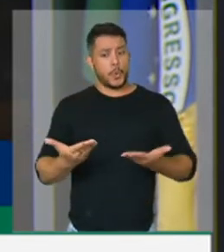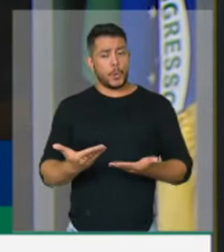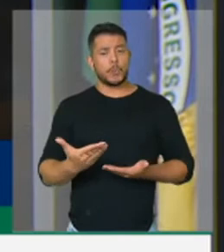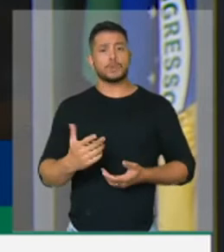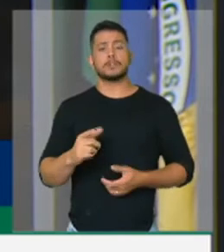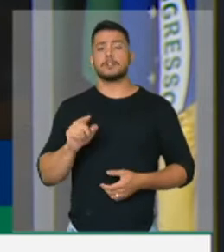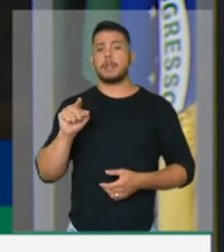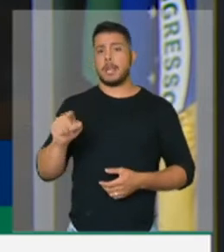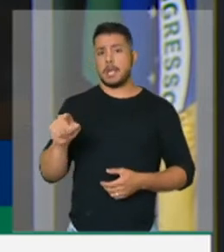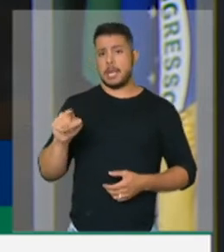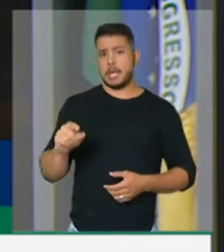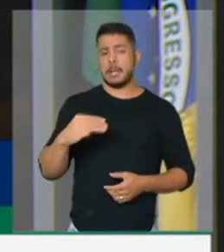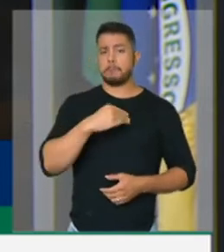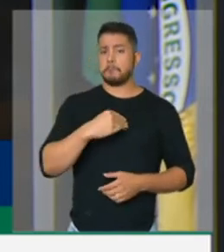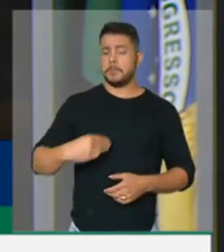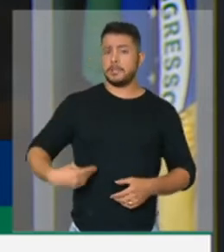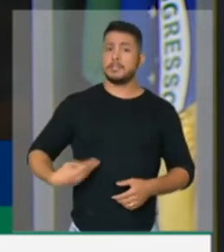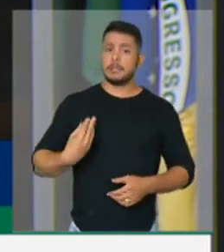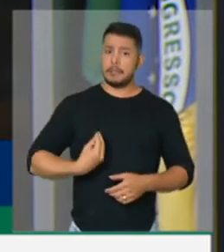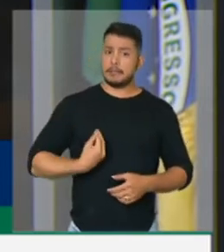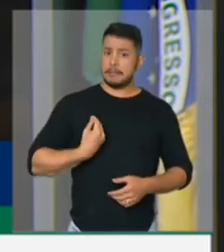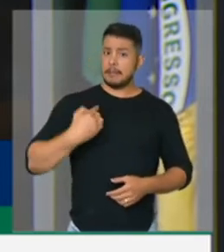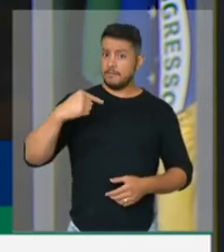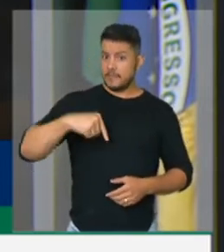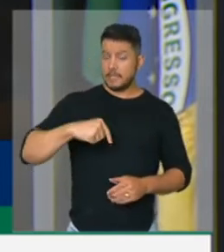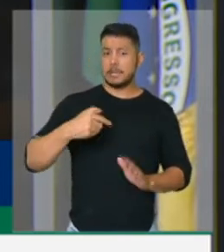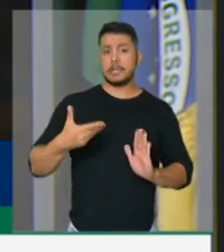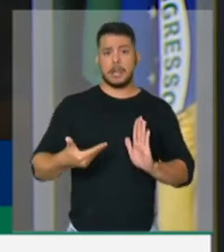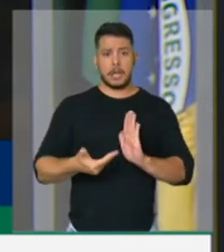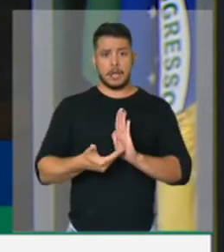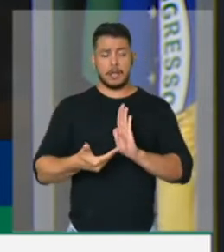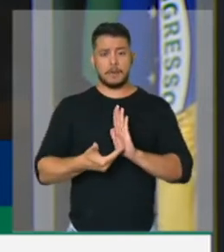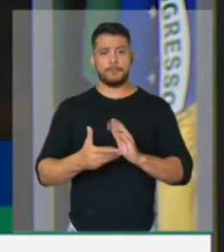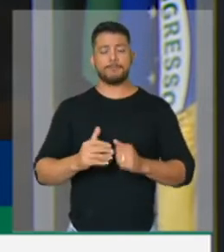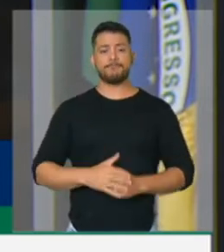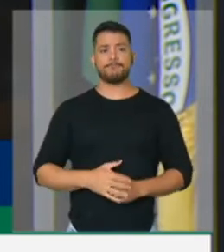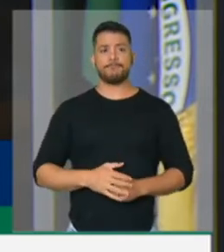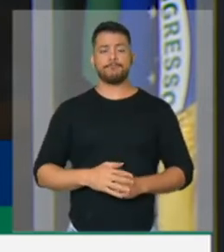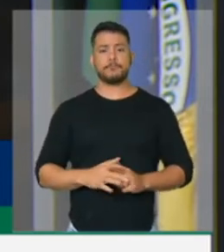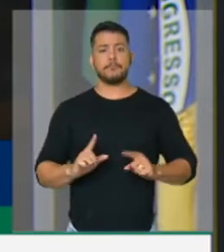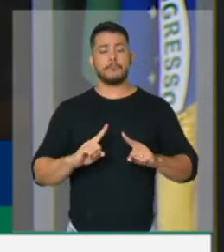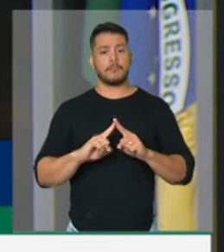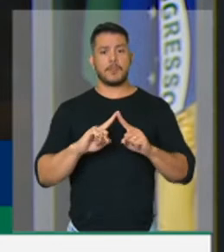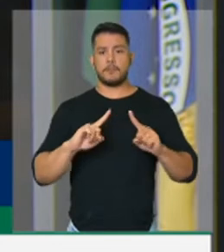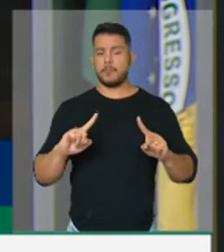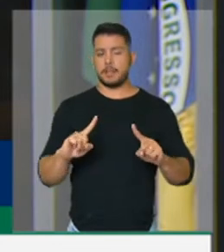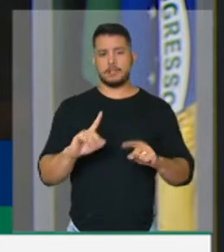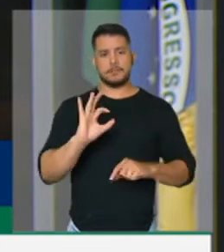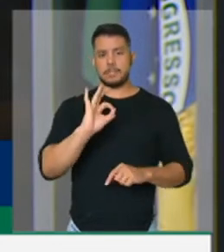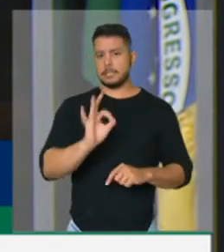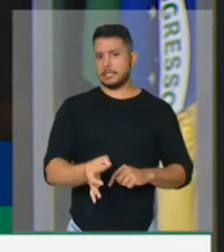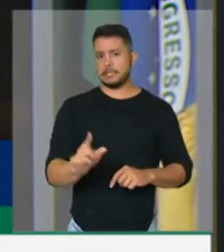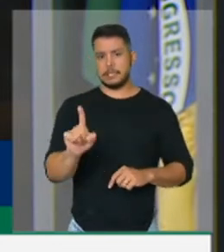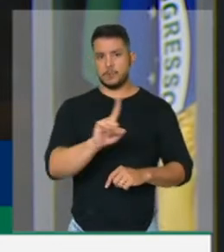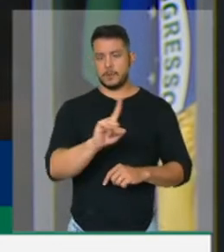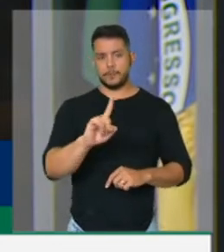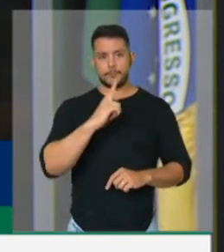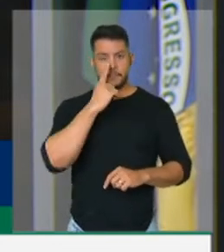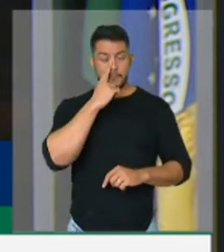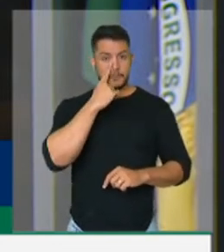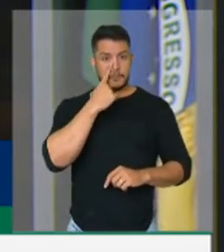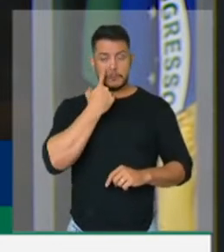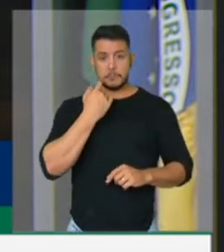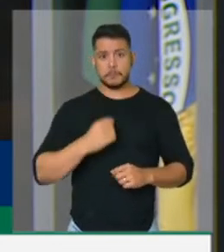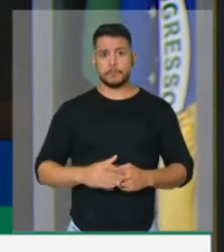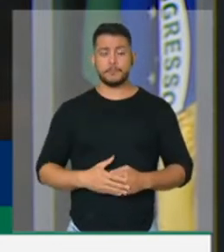casa, na Câmara Federal. Mas não está certa esta proposta. O